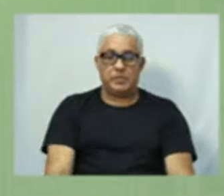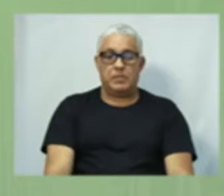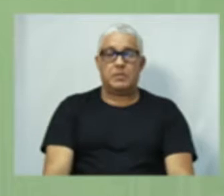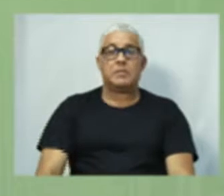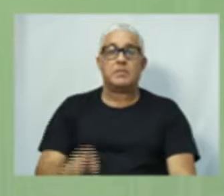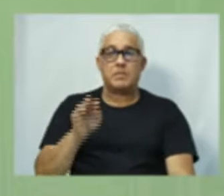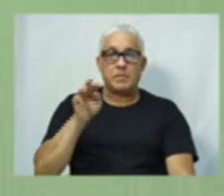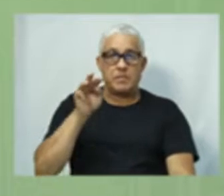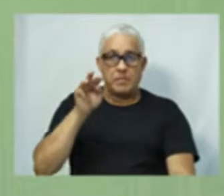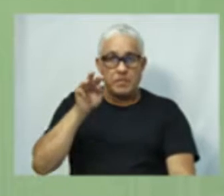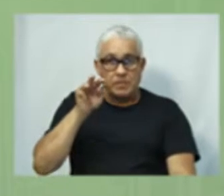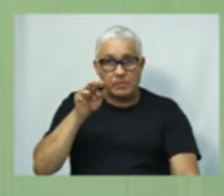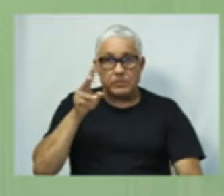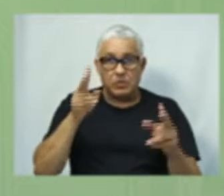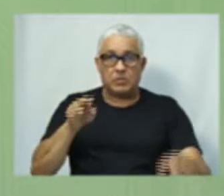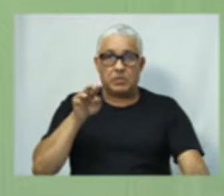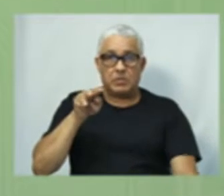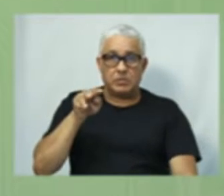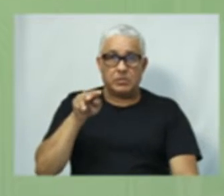aí.